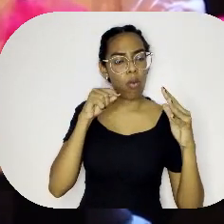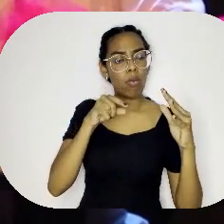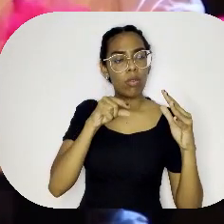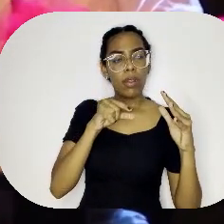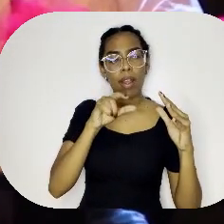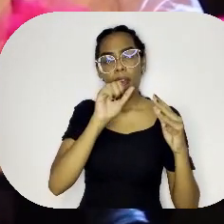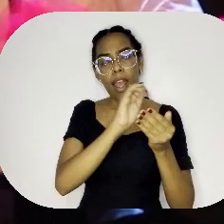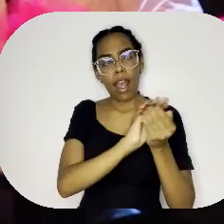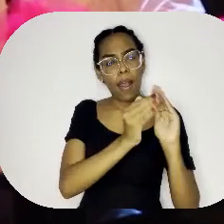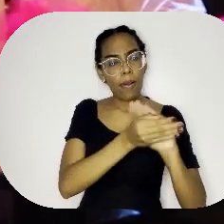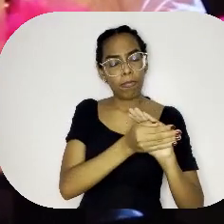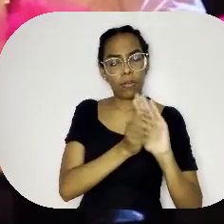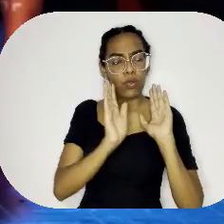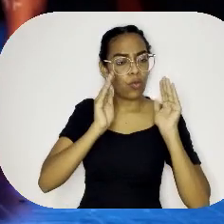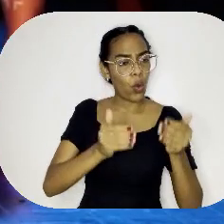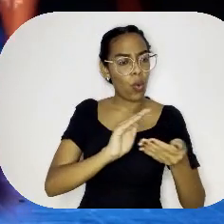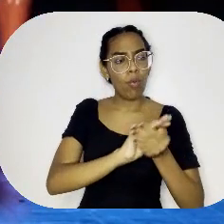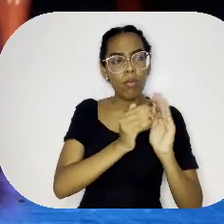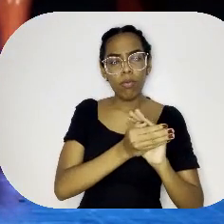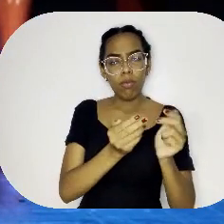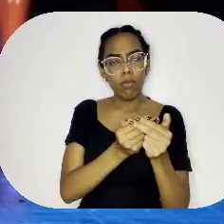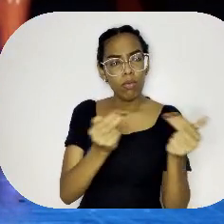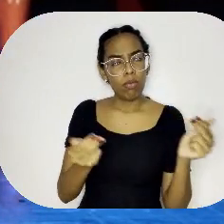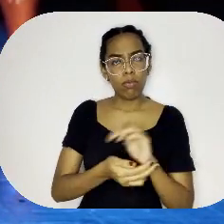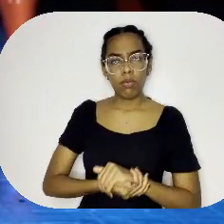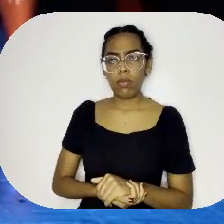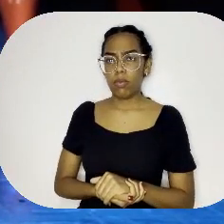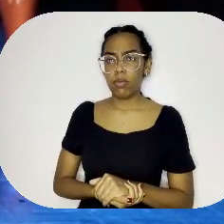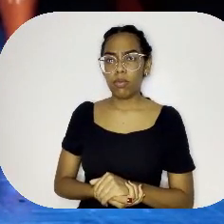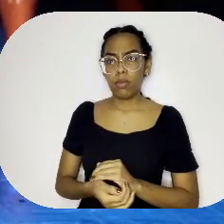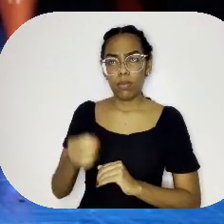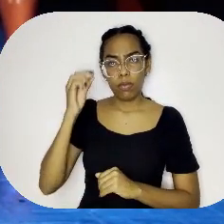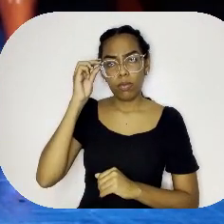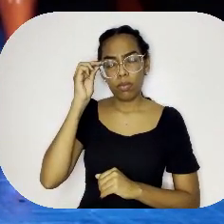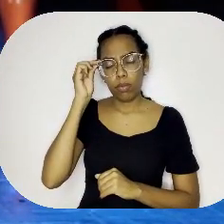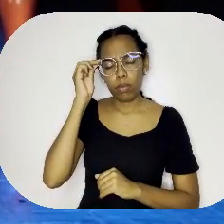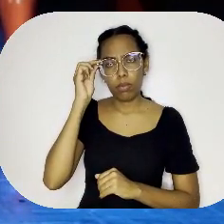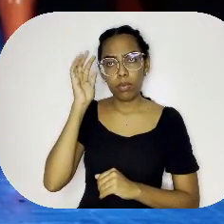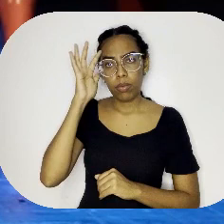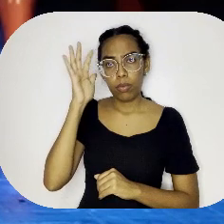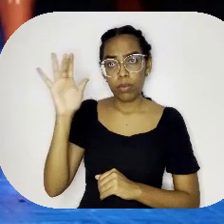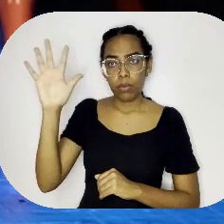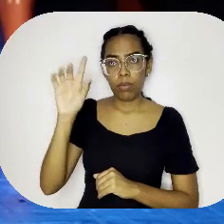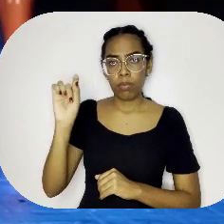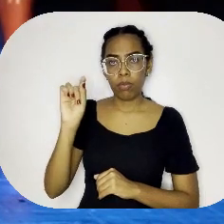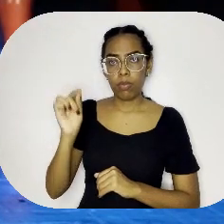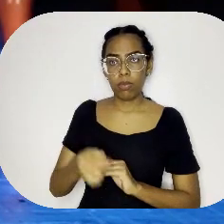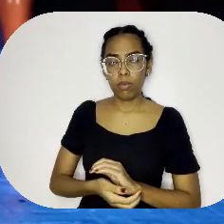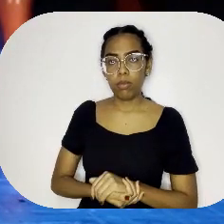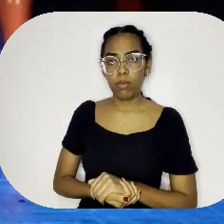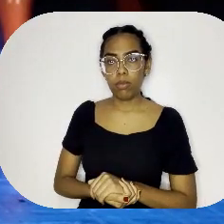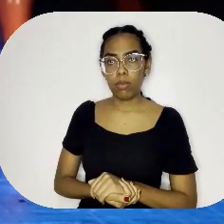rica, enfim, o culto da arte pela arte de um Olavo Bilac, de um Raimundo Correia, etc e